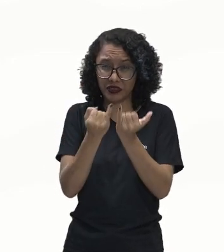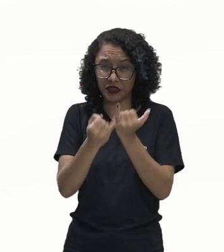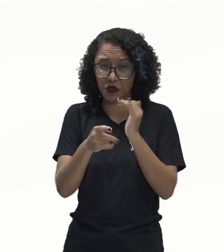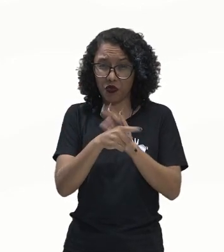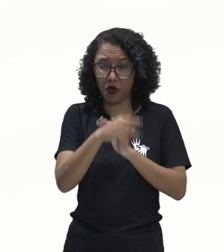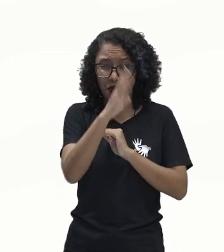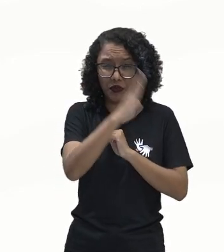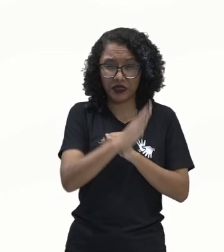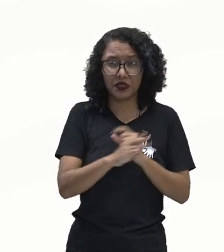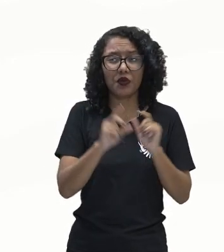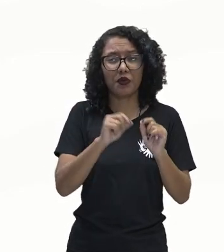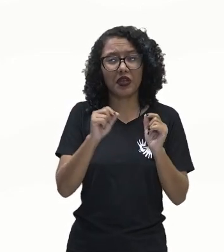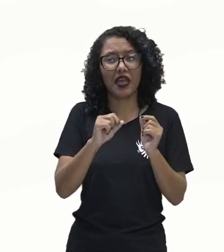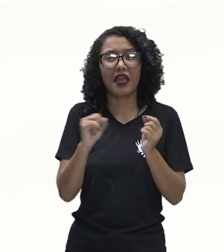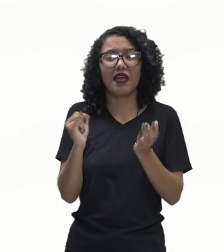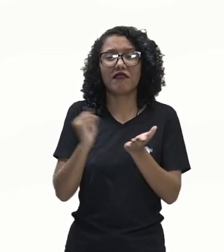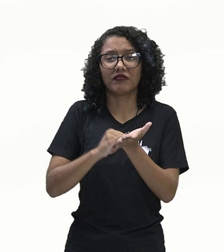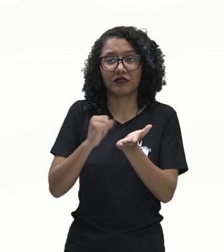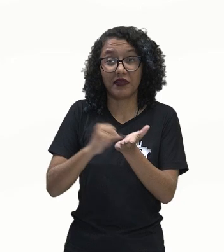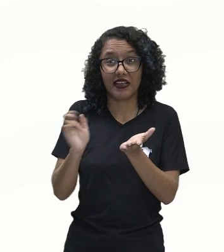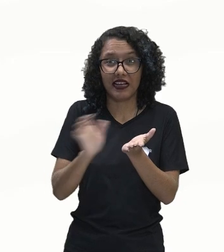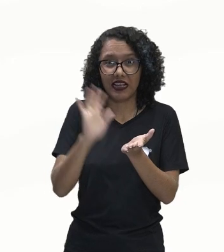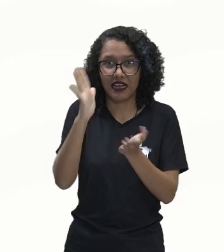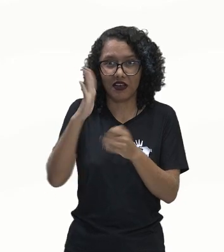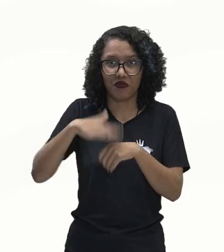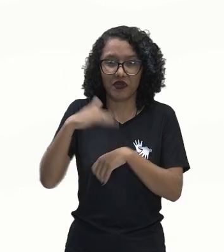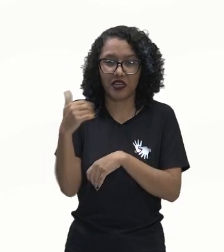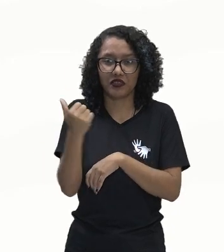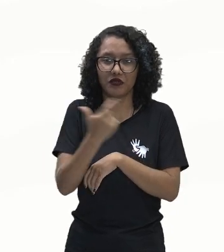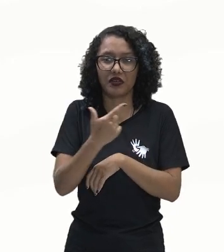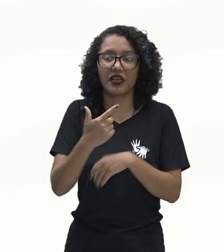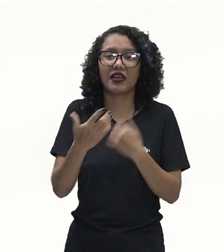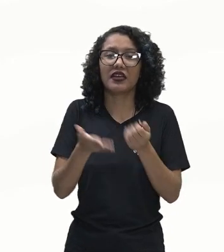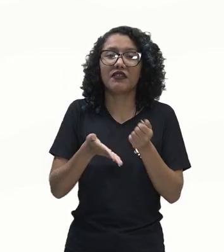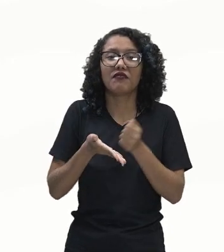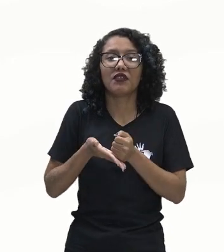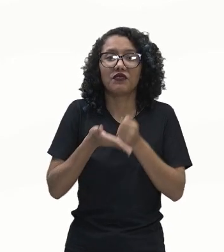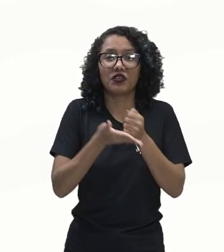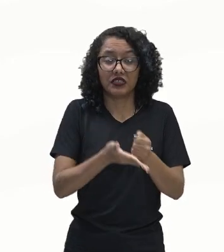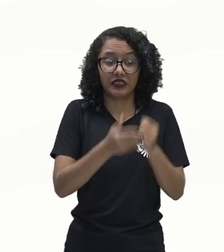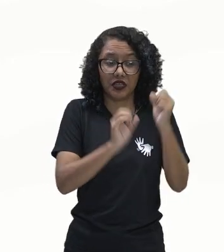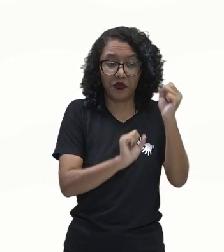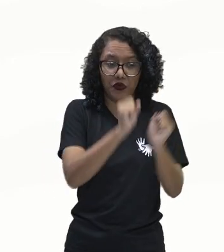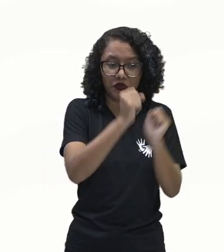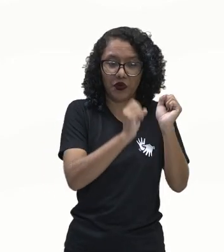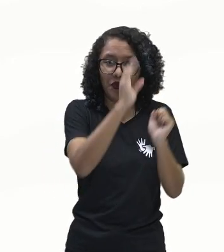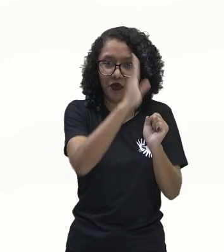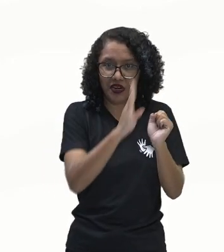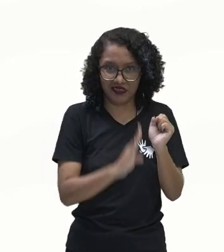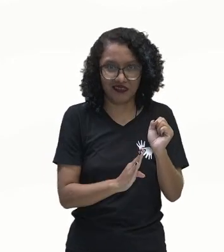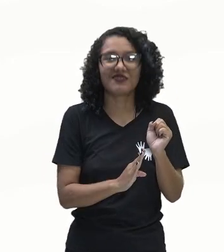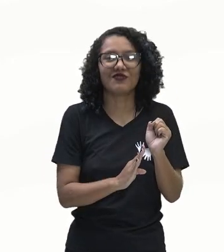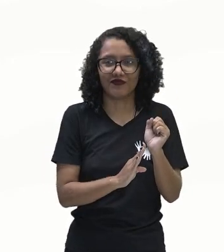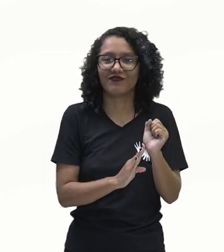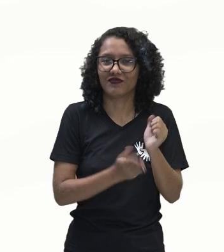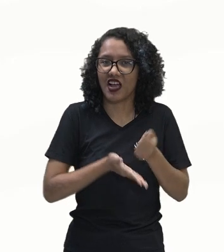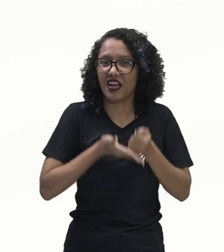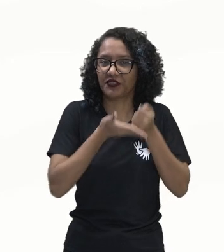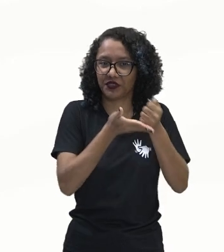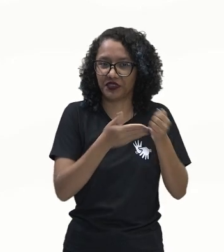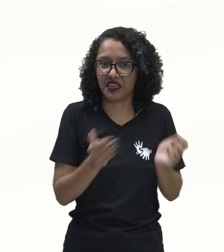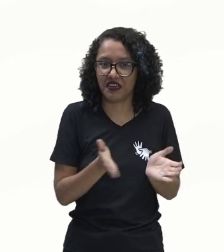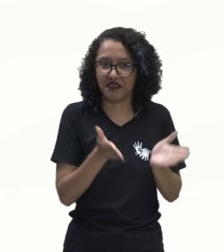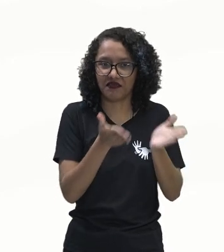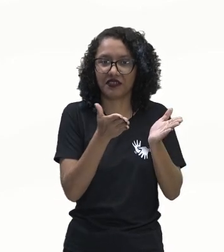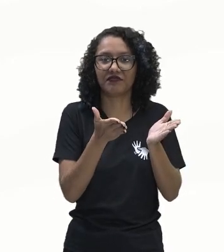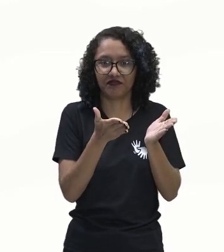pagavam mais tributos. E isso favorecia o quê? A produção nacional, a indústria inicial